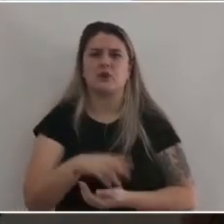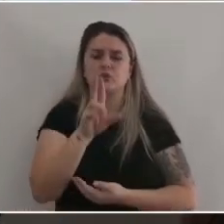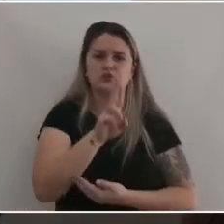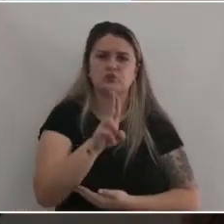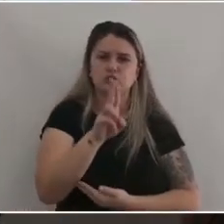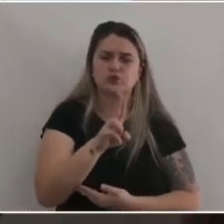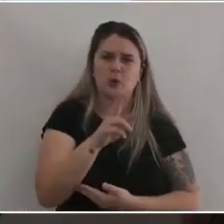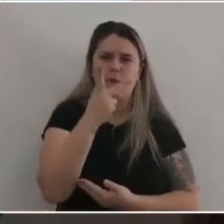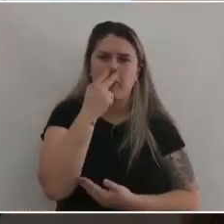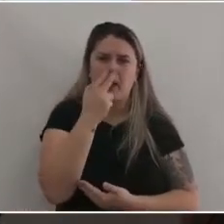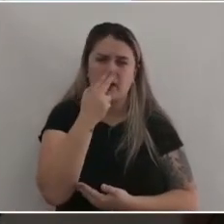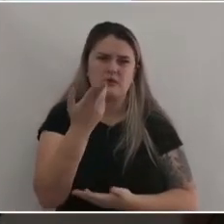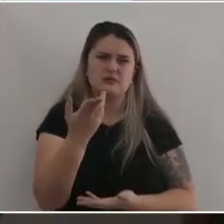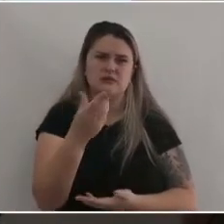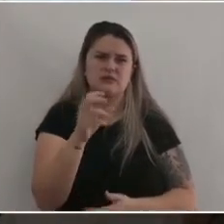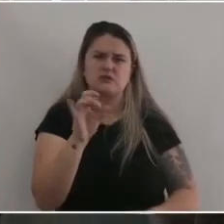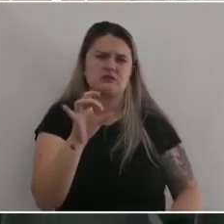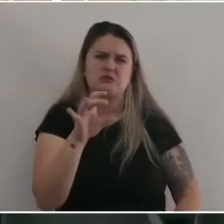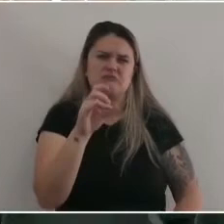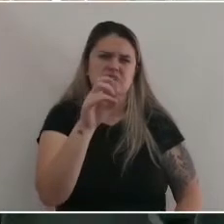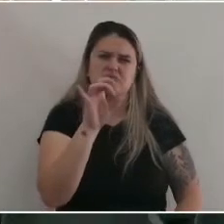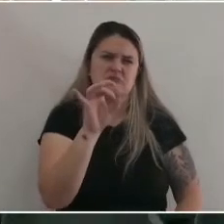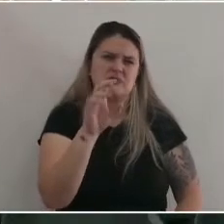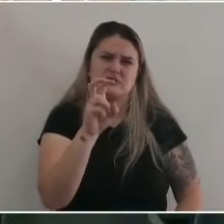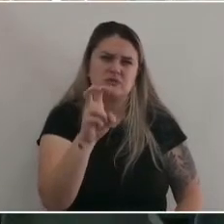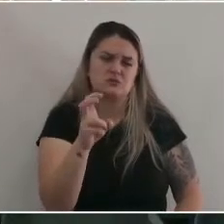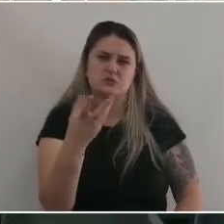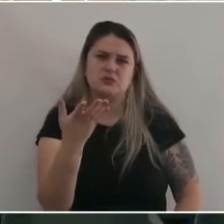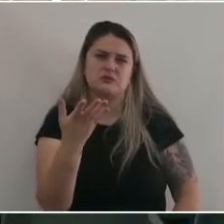usado praticamente 50